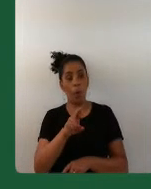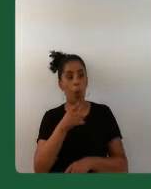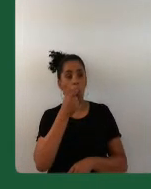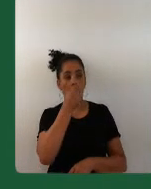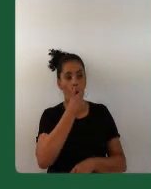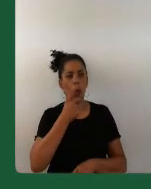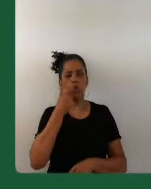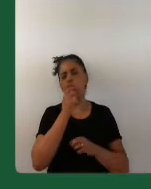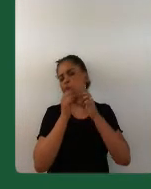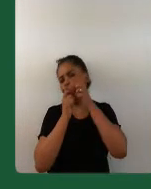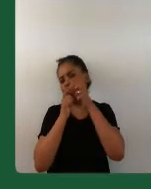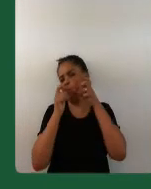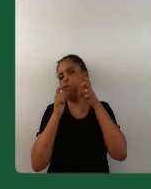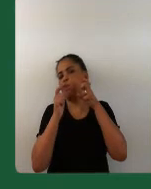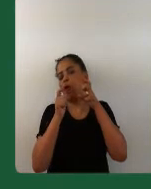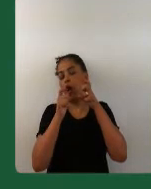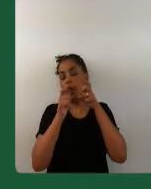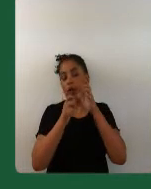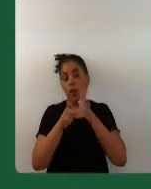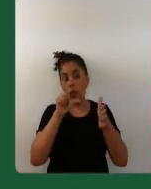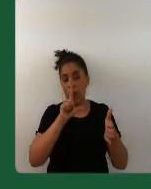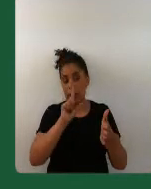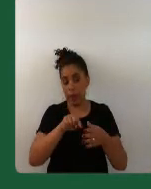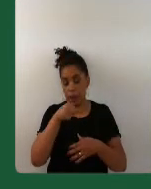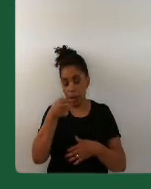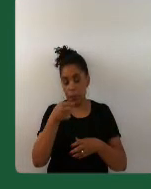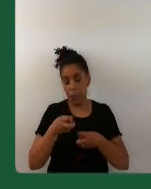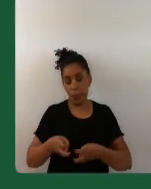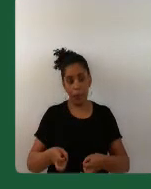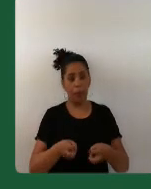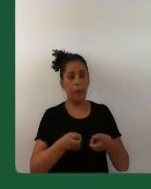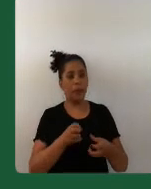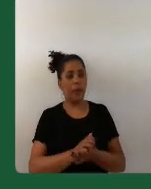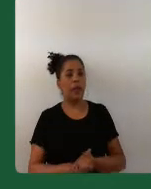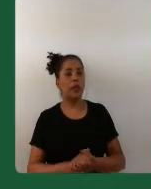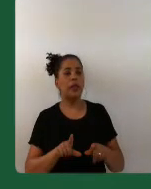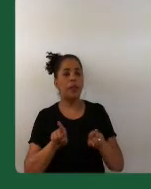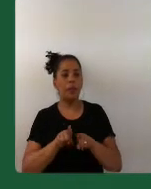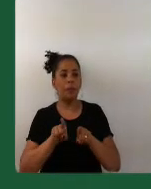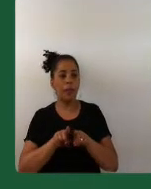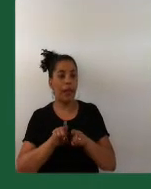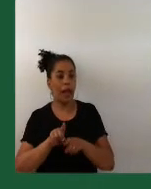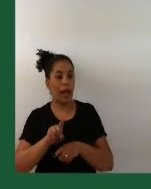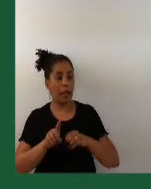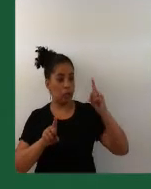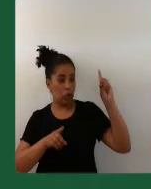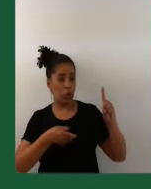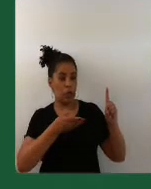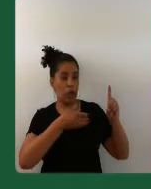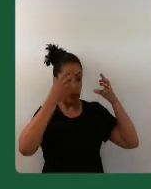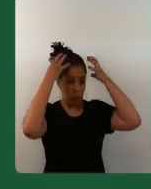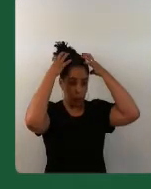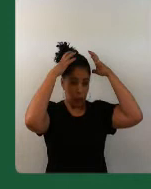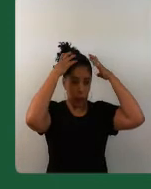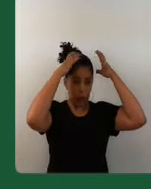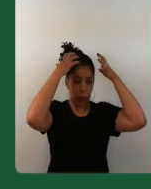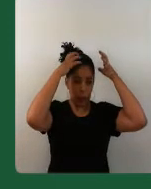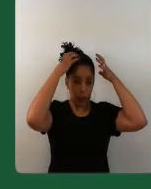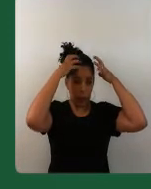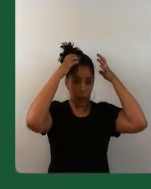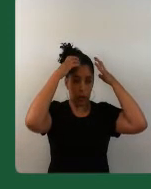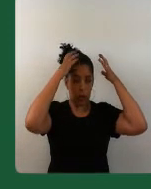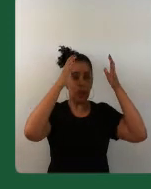grande no lábio, pré e pós-operatório, tumores de base de crânio direita, um